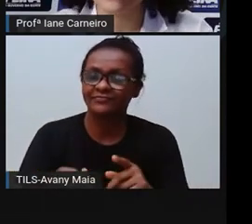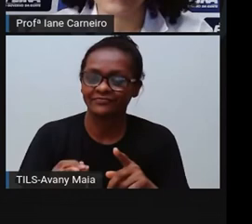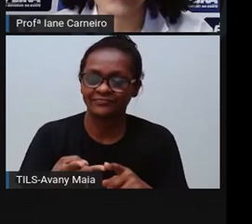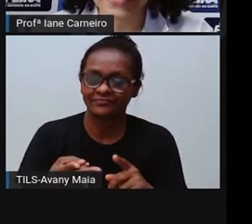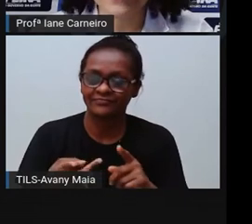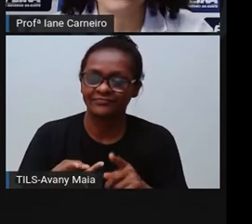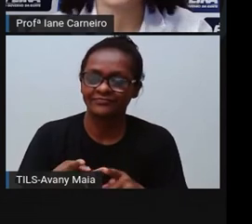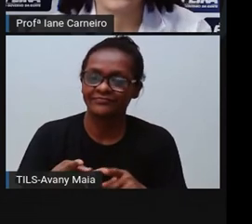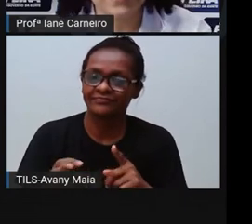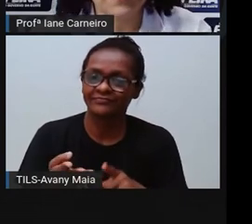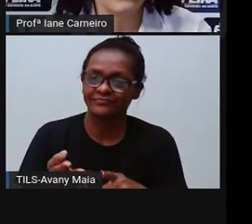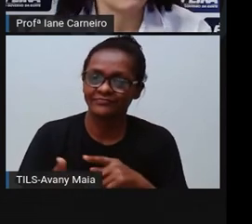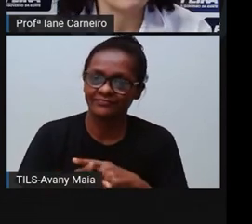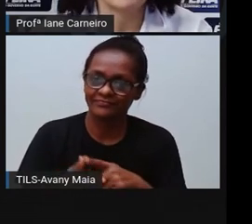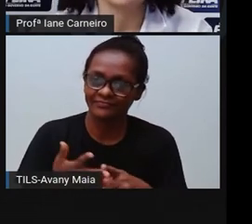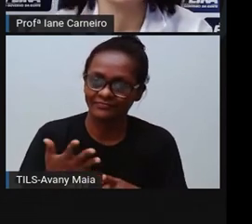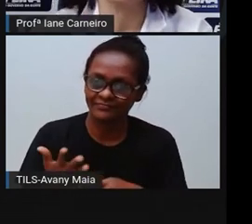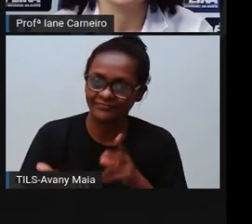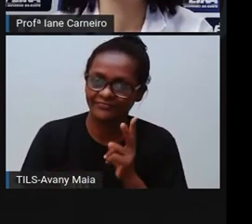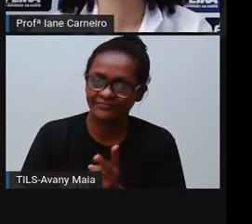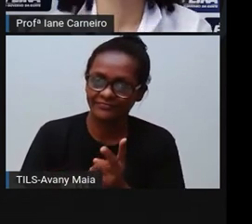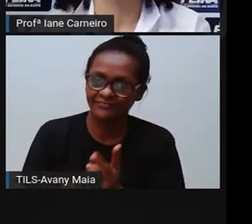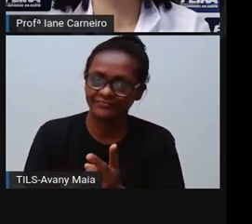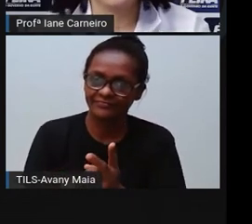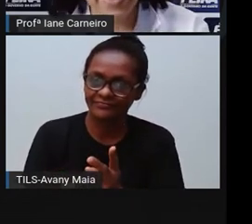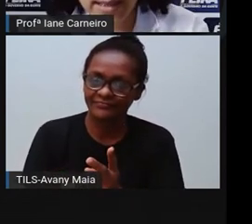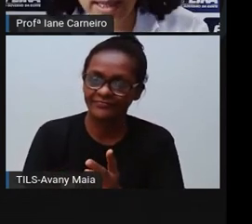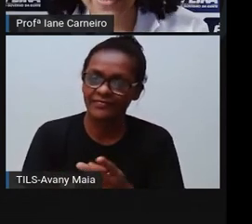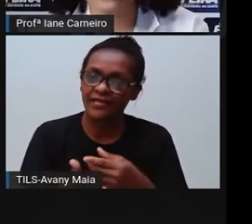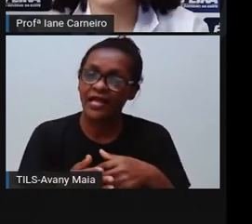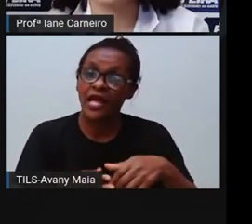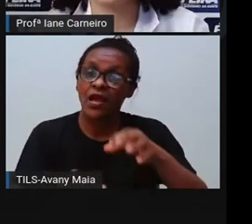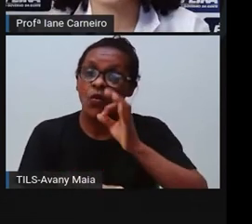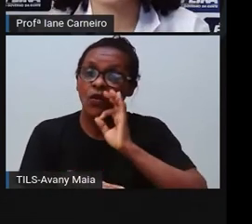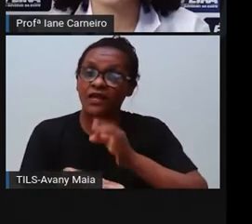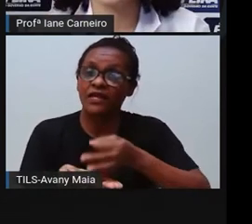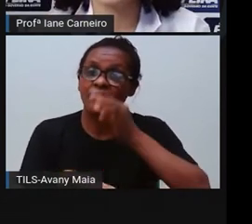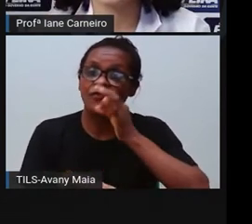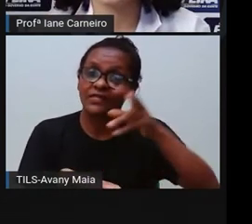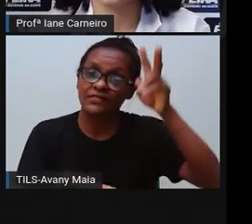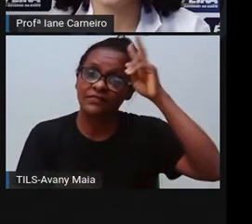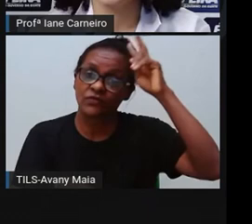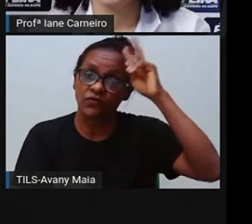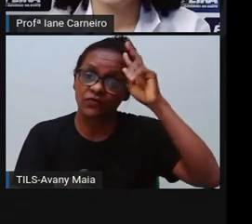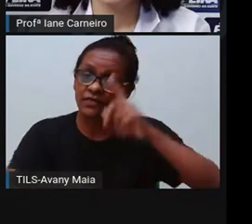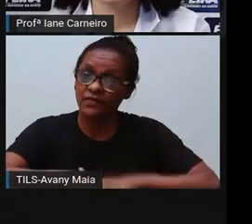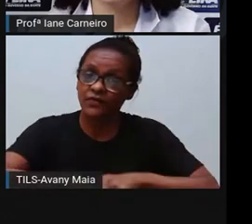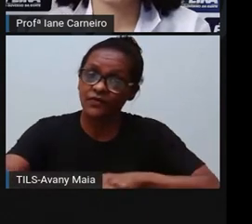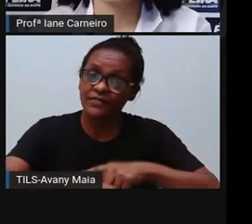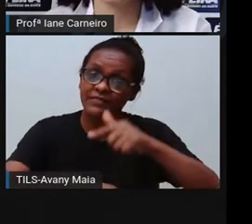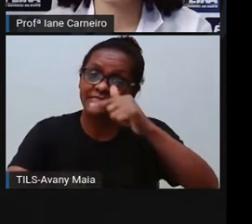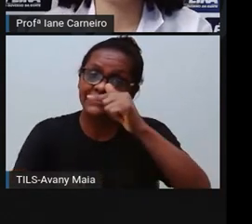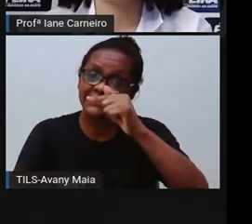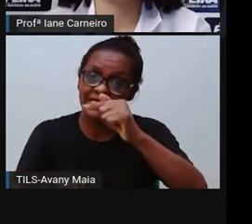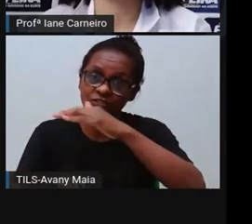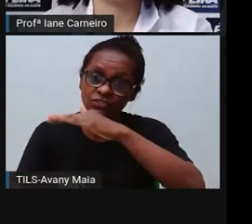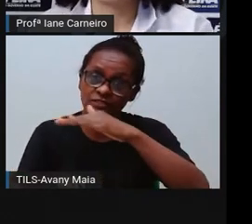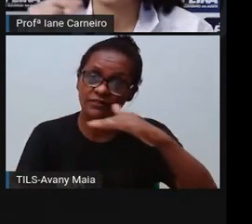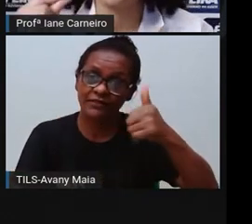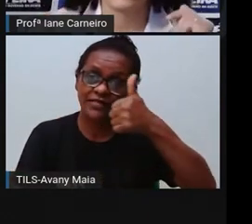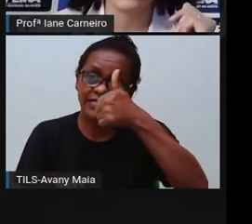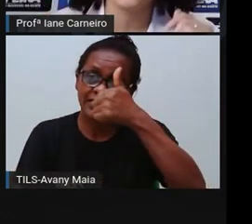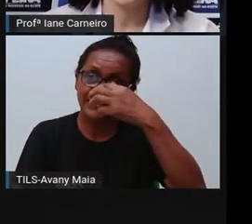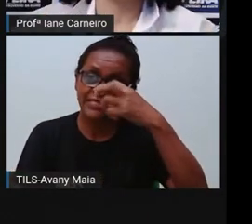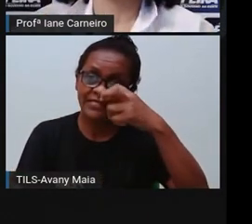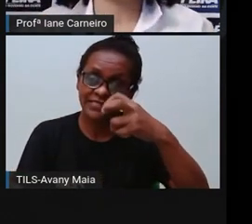na segunda-feira, você precisa também tomar o seu café da manhã mais cedo. Então, a Pró colocou aqui, ó, 7h15. Então, você tem que tomar